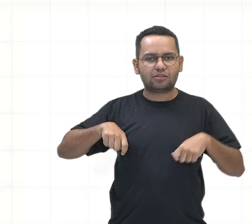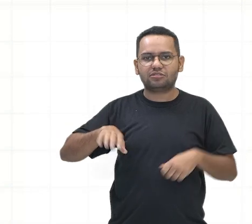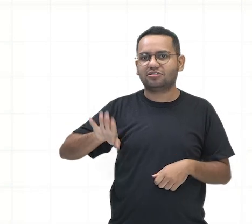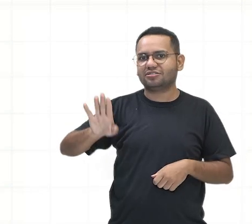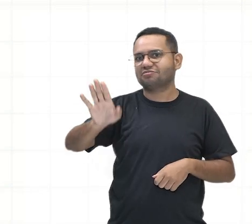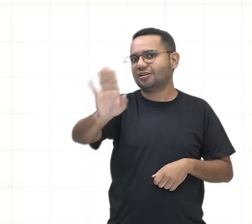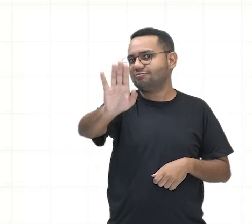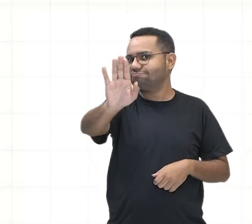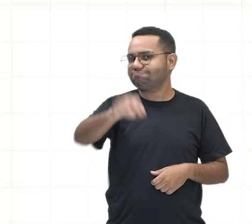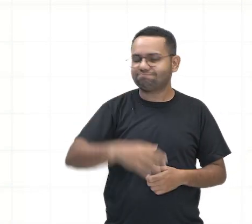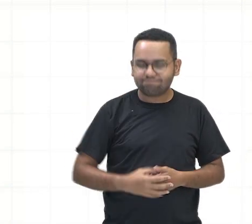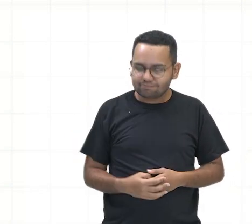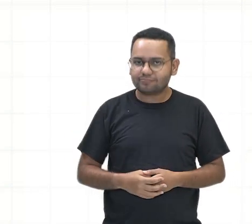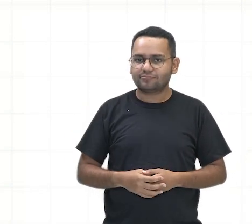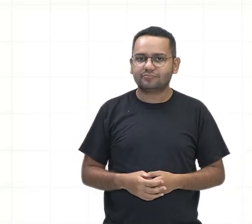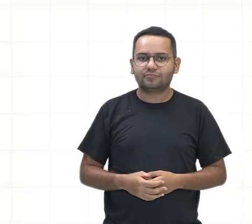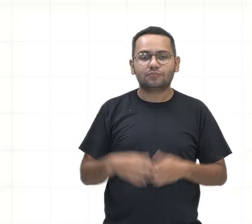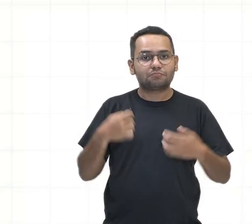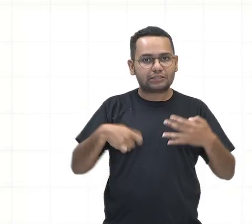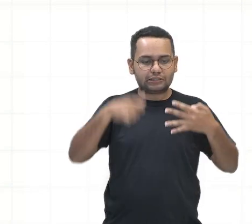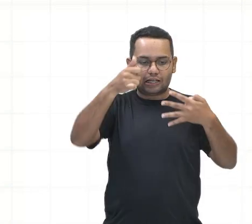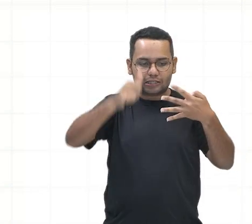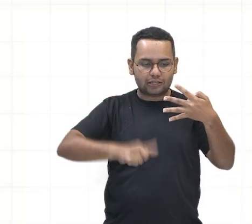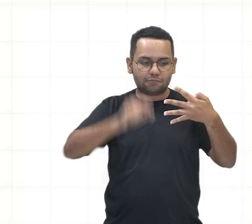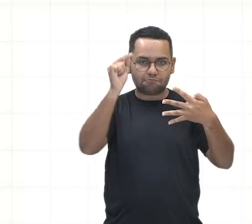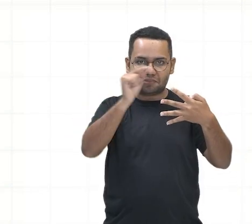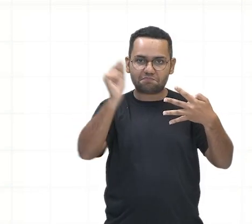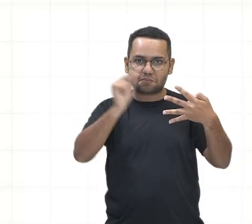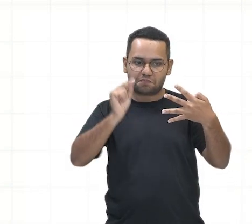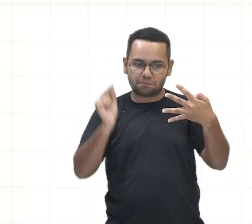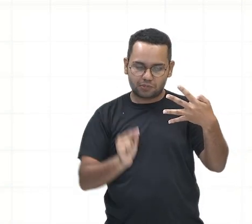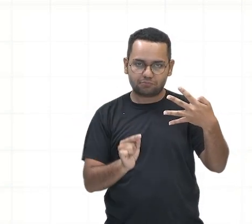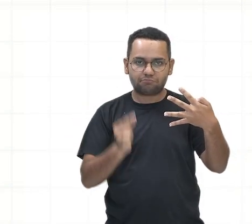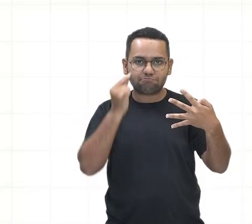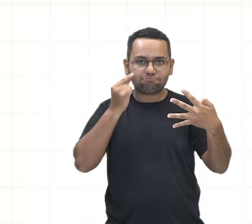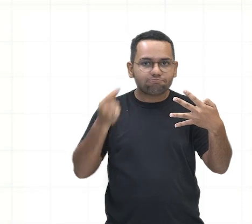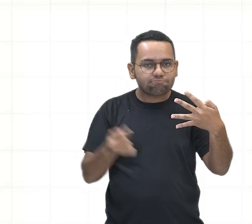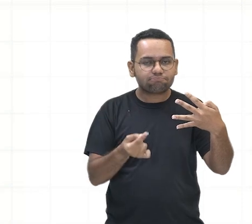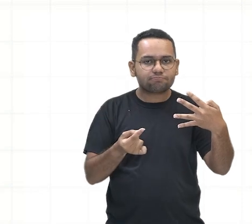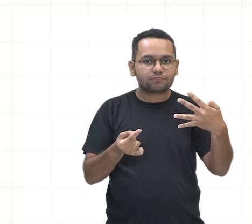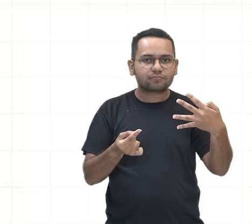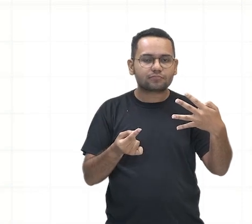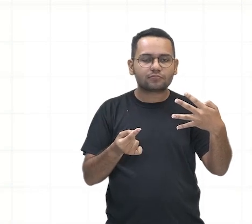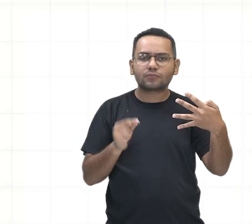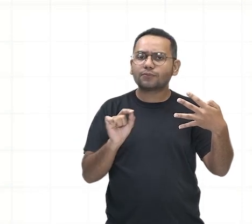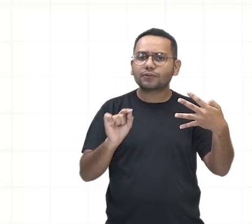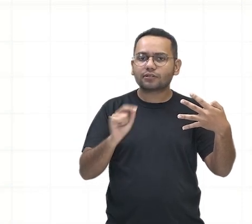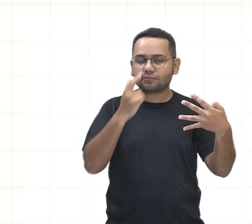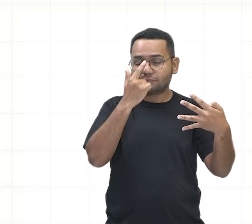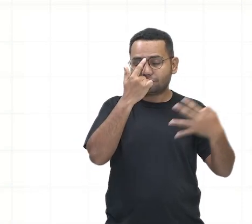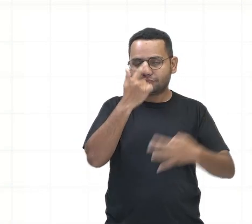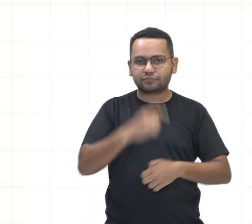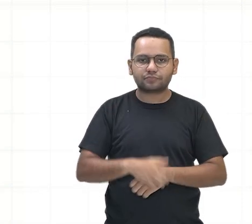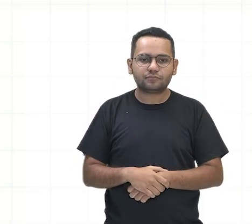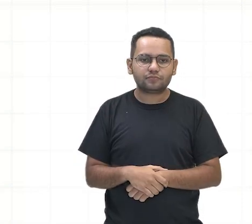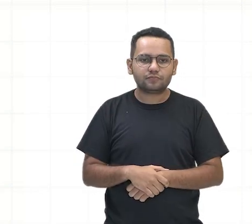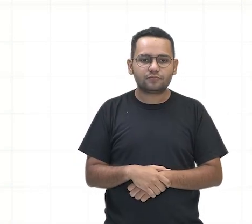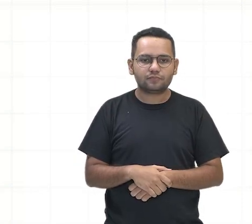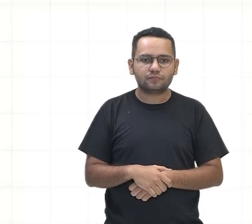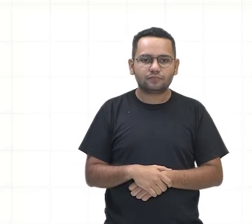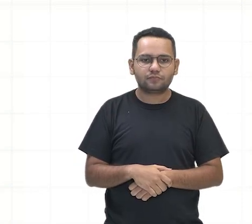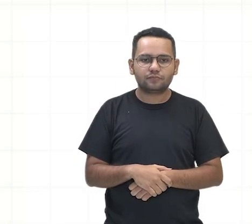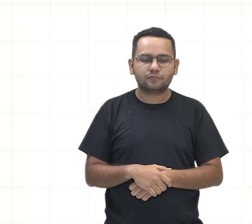com atenção essas 4 regras, porque essas 4 regras tendem, na verdade, a acompanhar toda